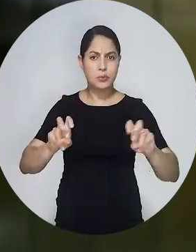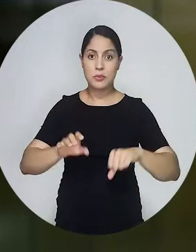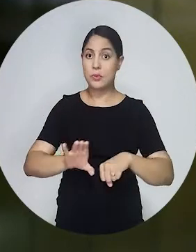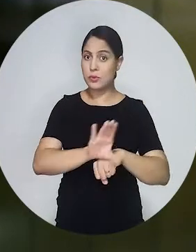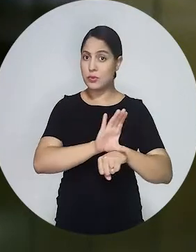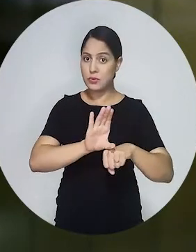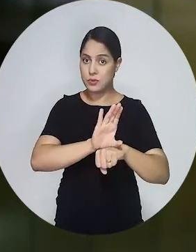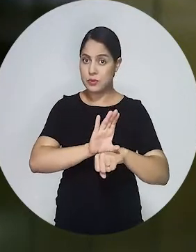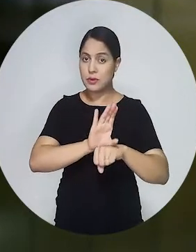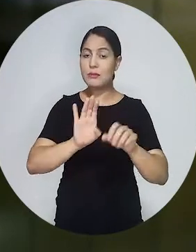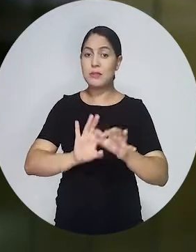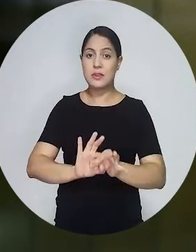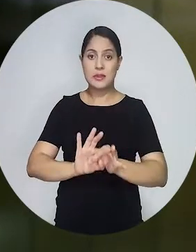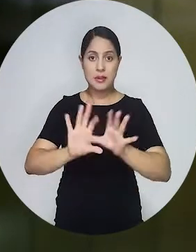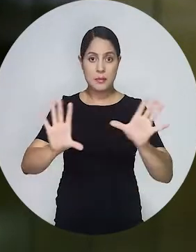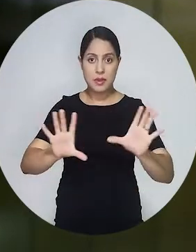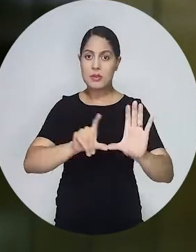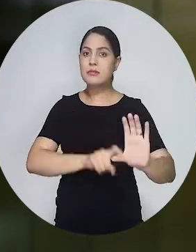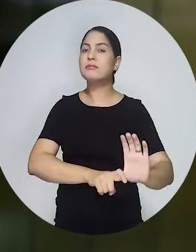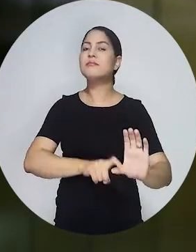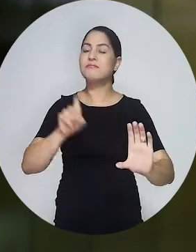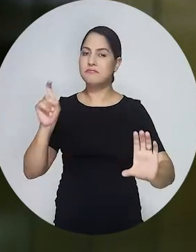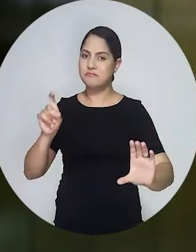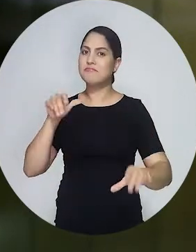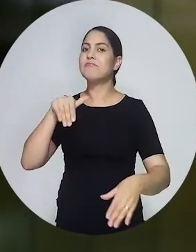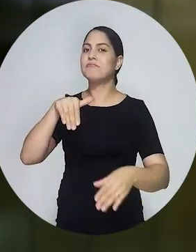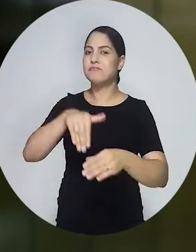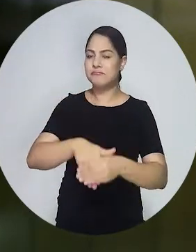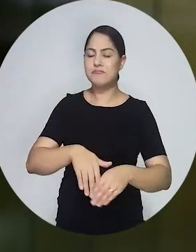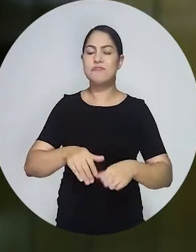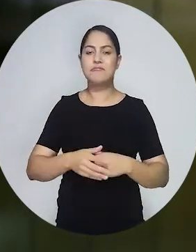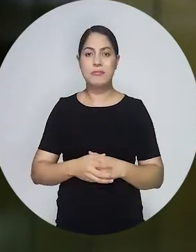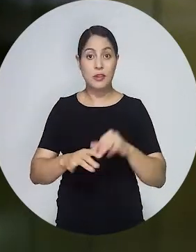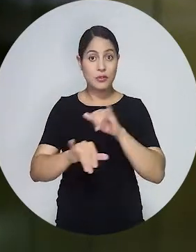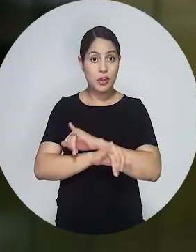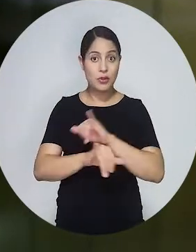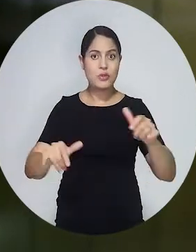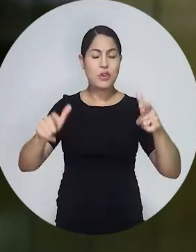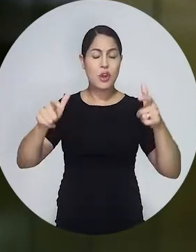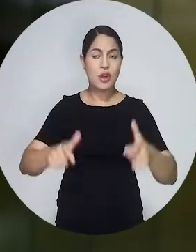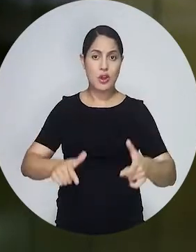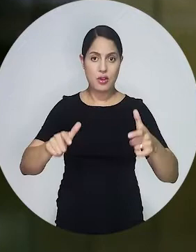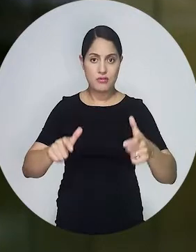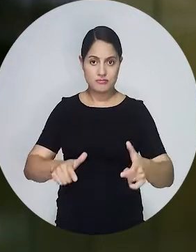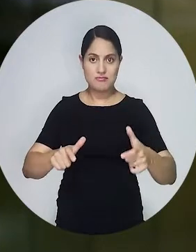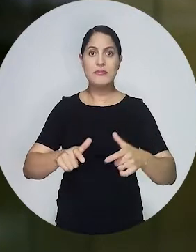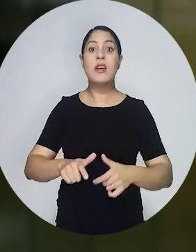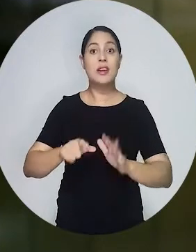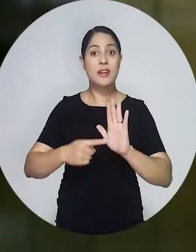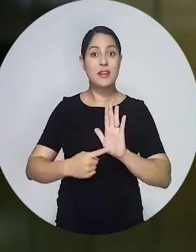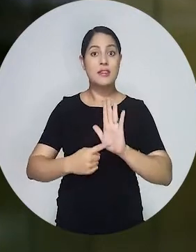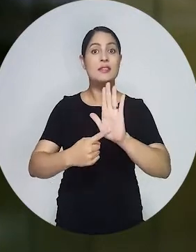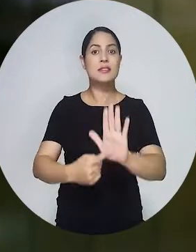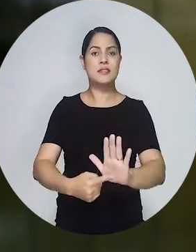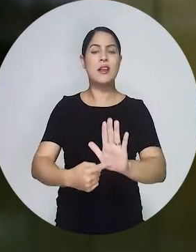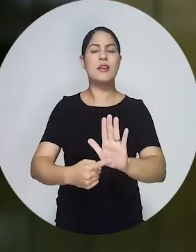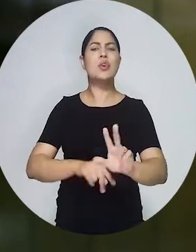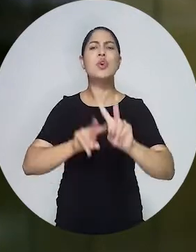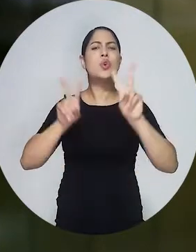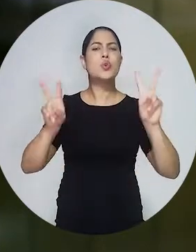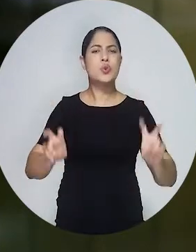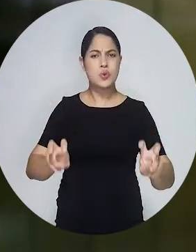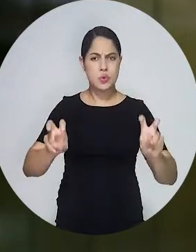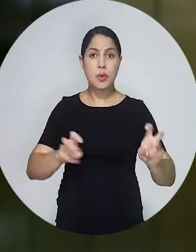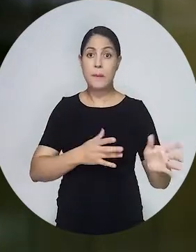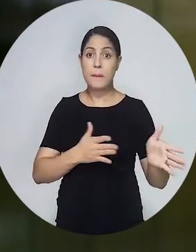Constituição, Independência e Eleições. O material publicado no jornal Estadão destaca, entre outros assuntos, a independência